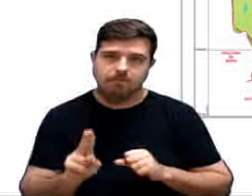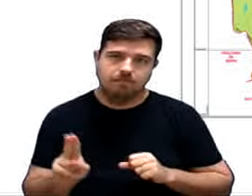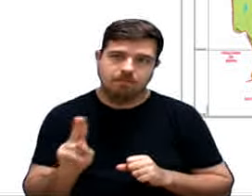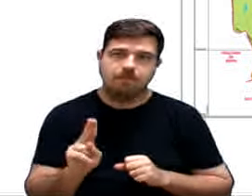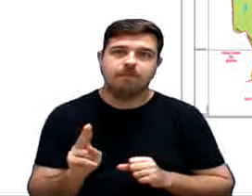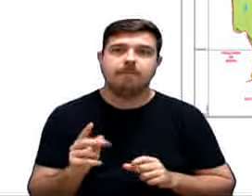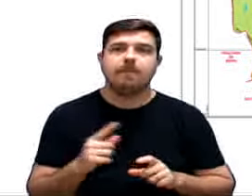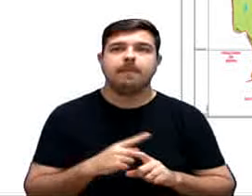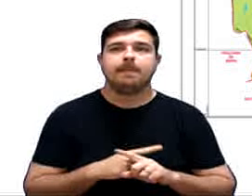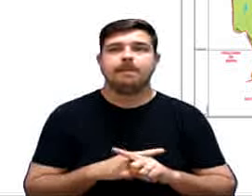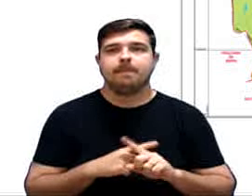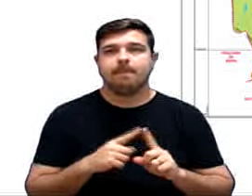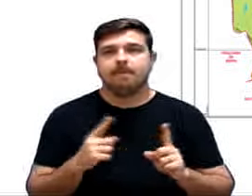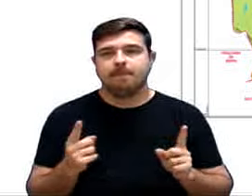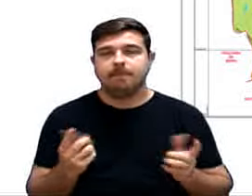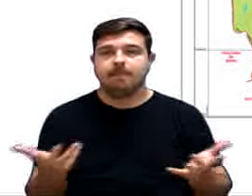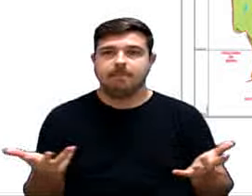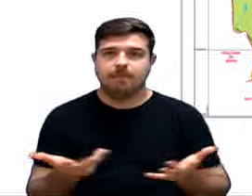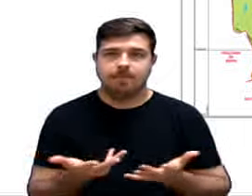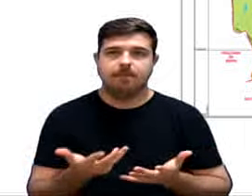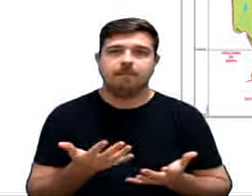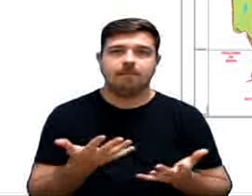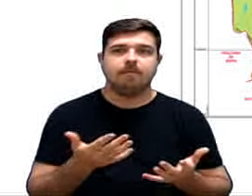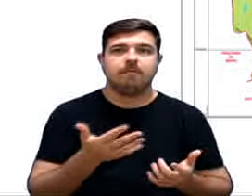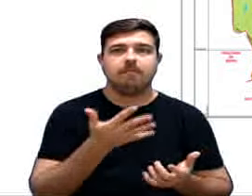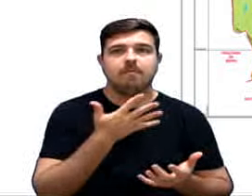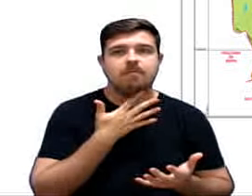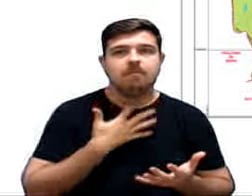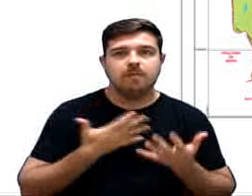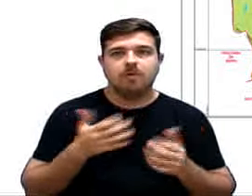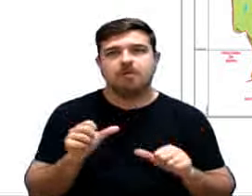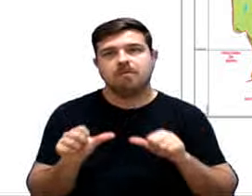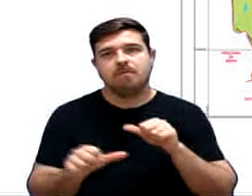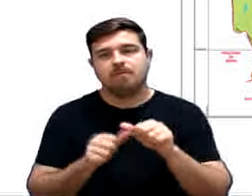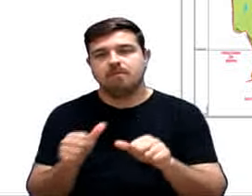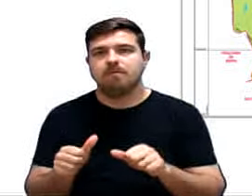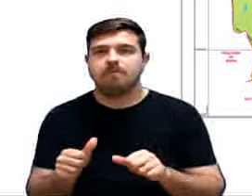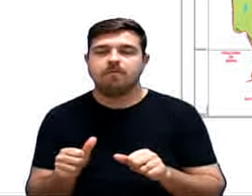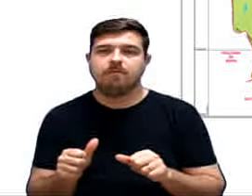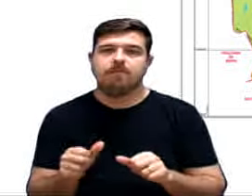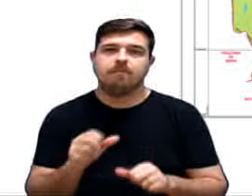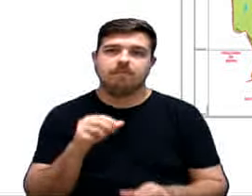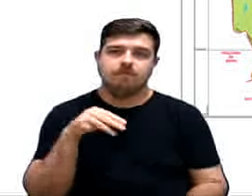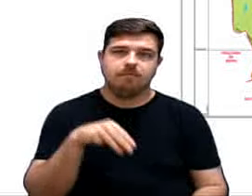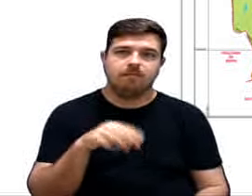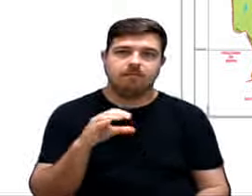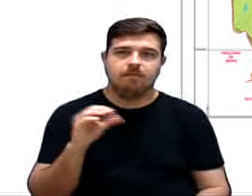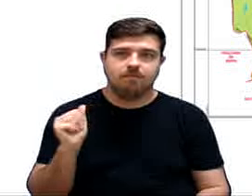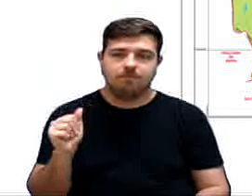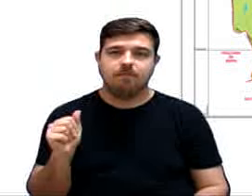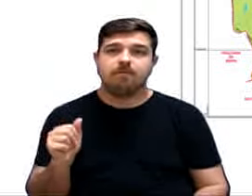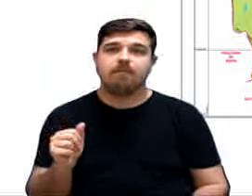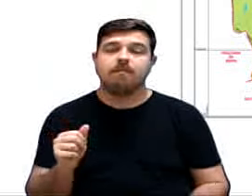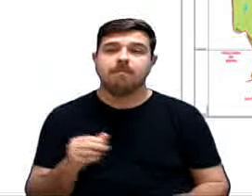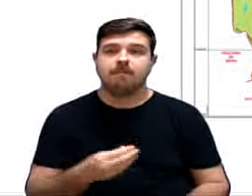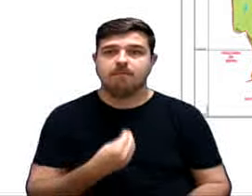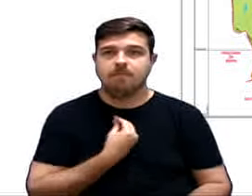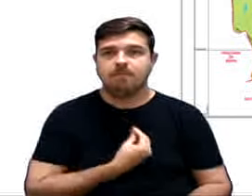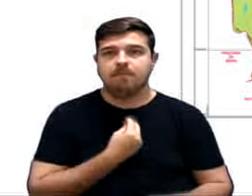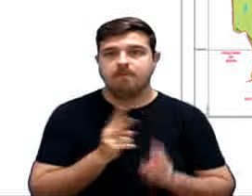ocupação e a proposta agora é transformar em MCA macrozona de conservação